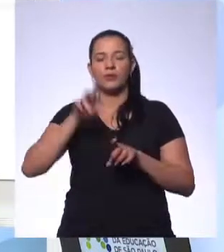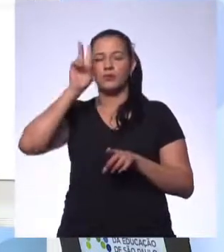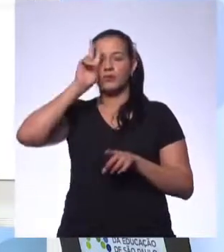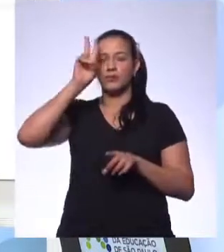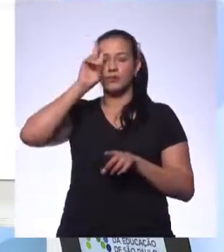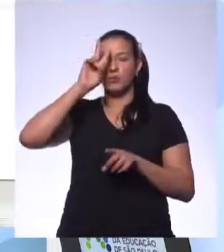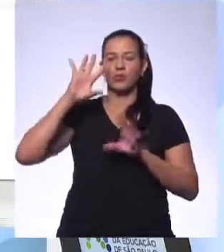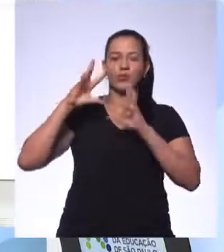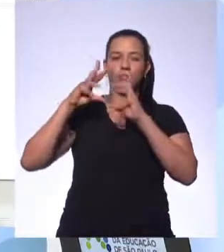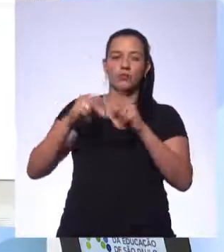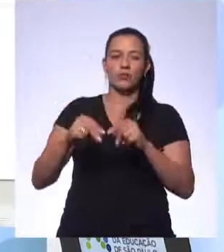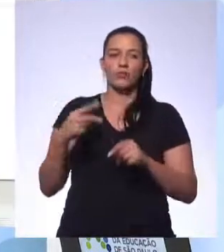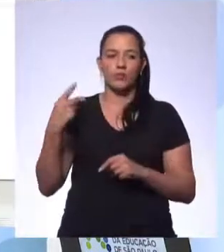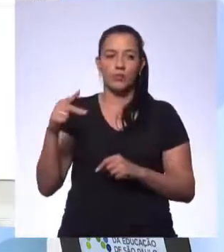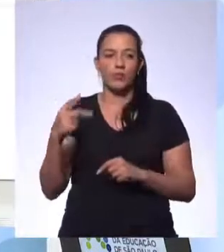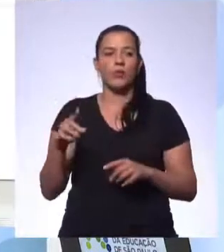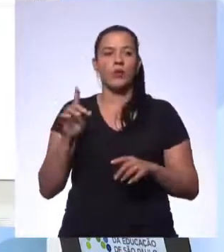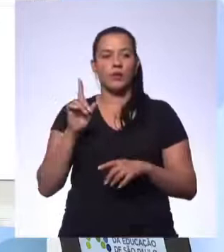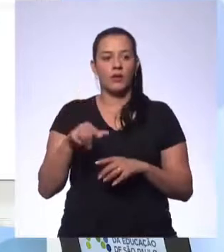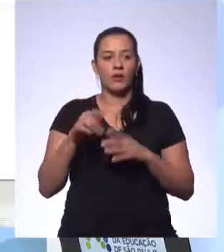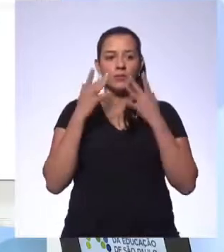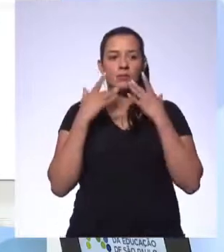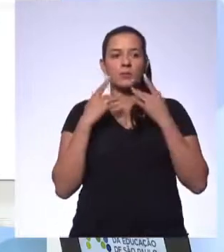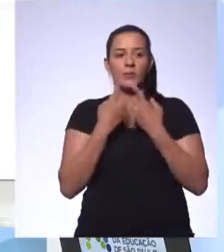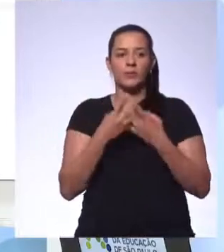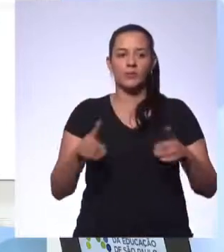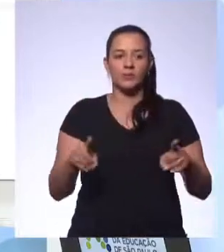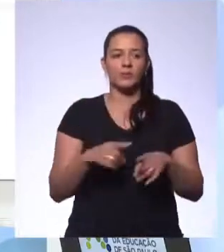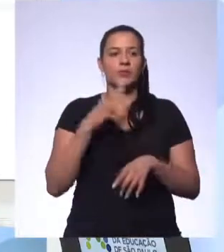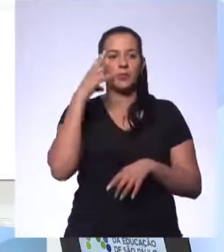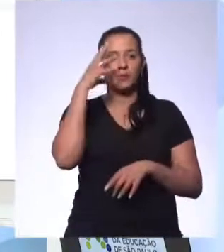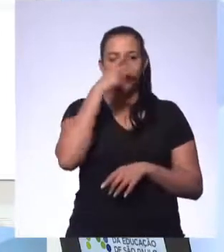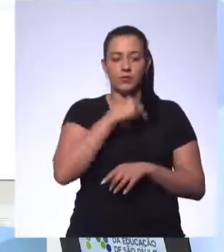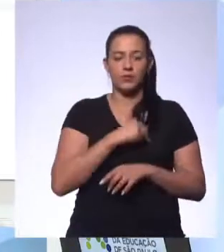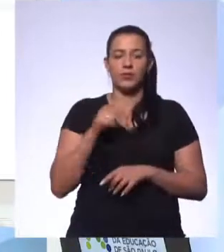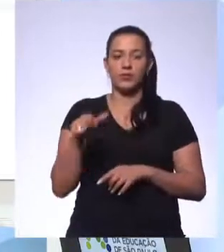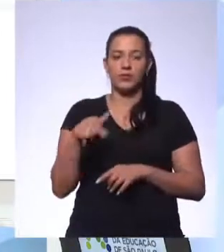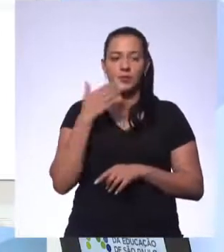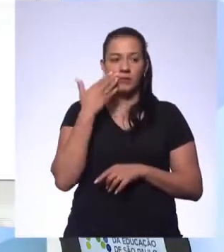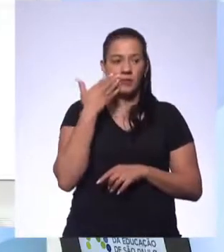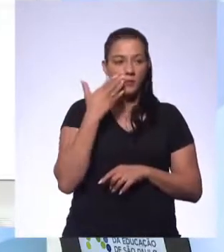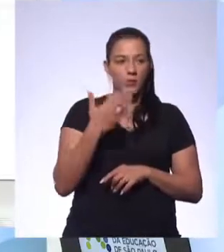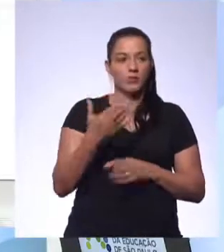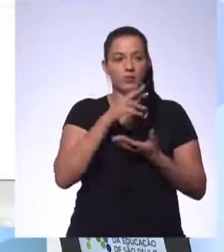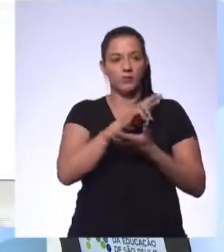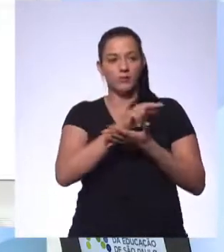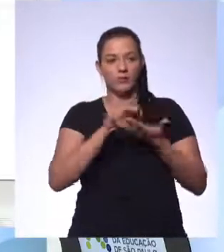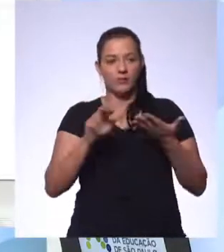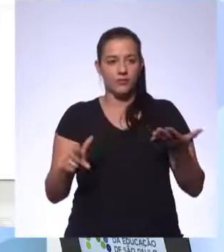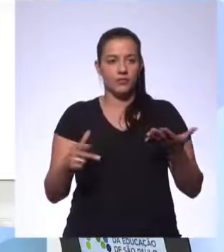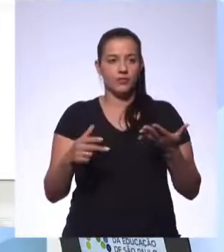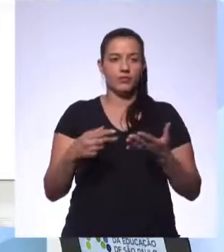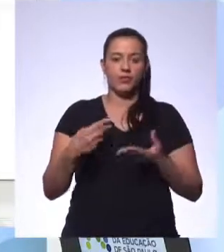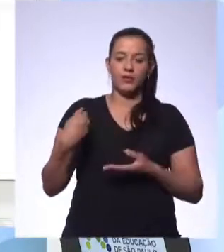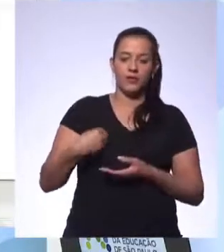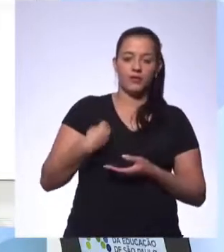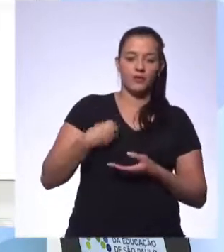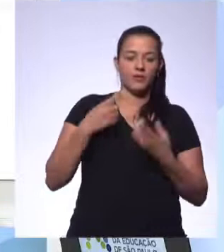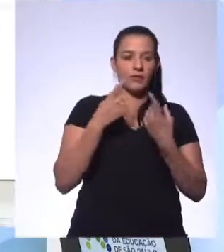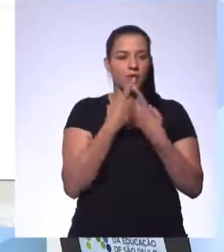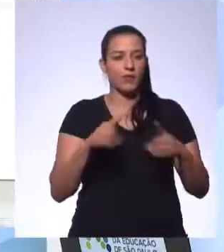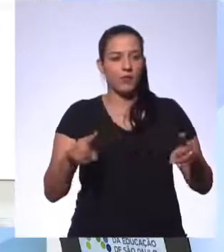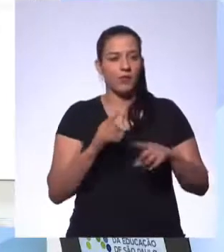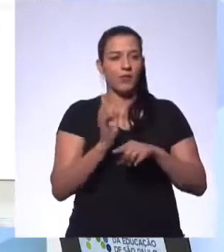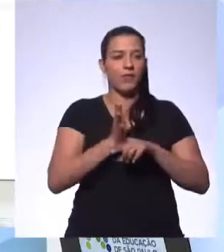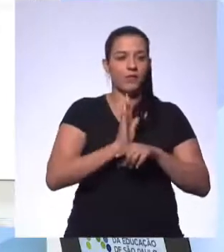de vida do Elton John. É um musical muito bonito, né, onde ele mostra aí as várias fases da carreira dele, né? É um